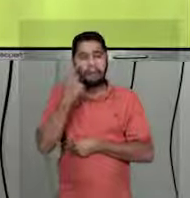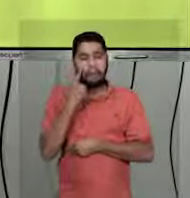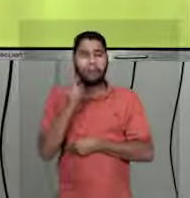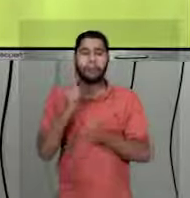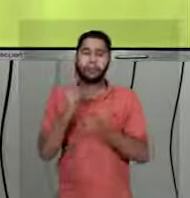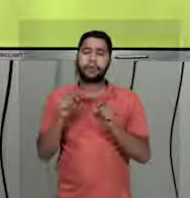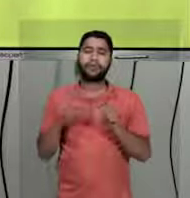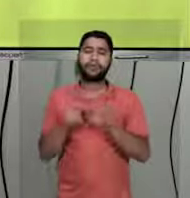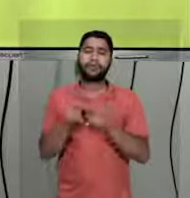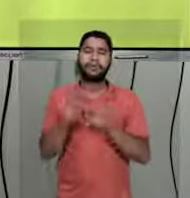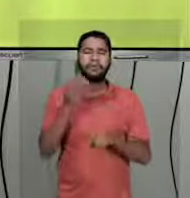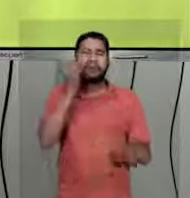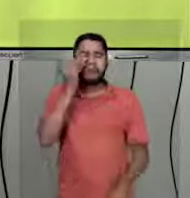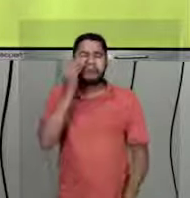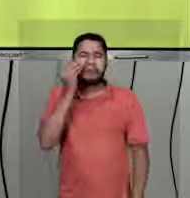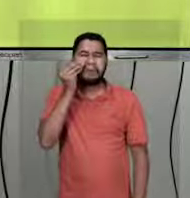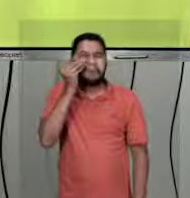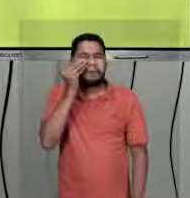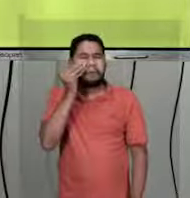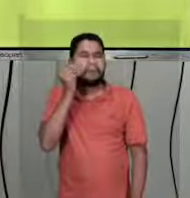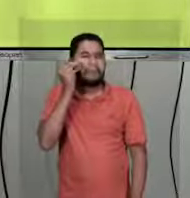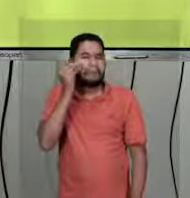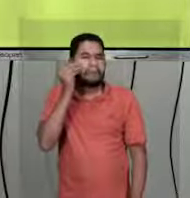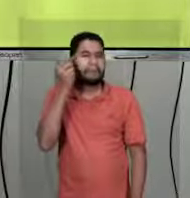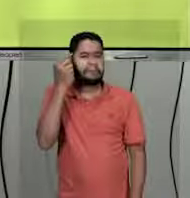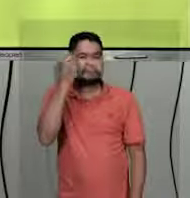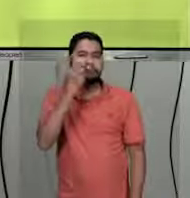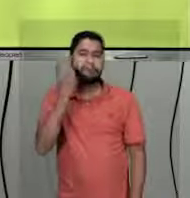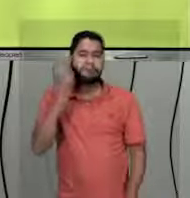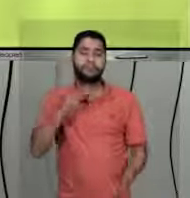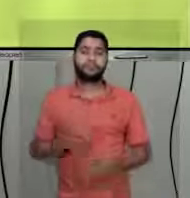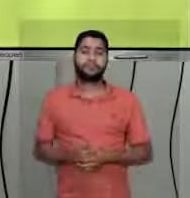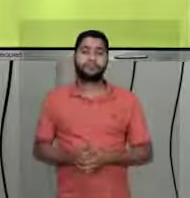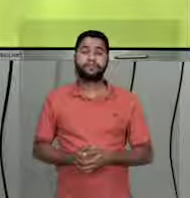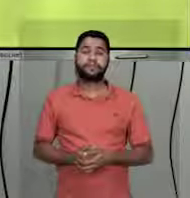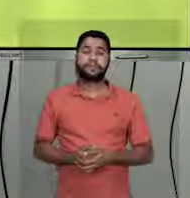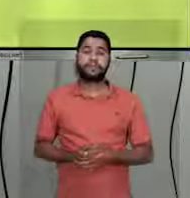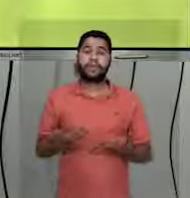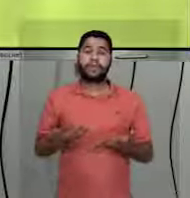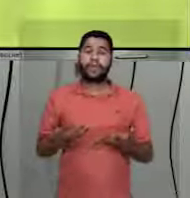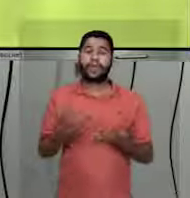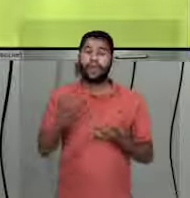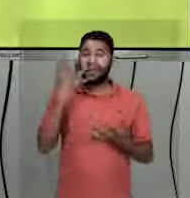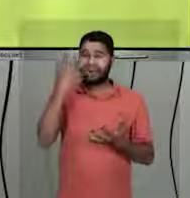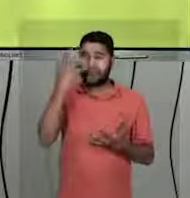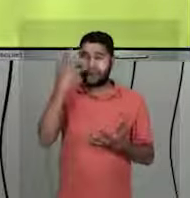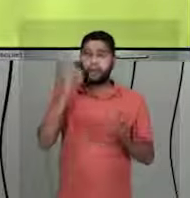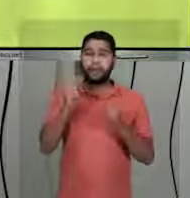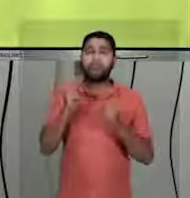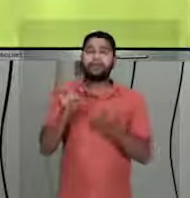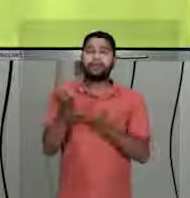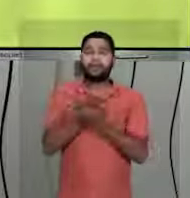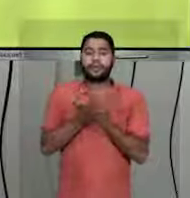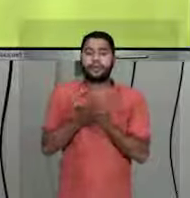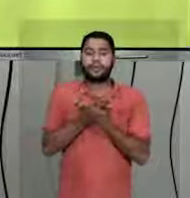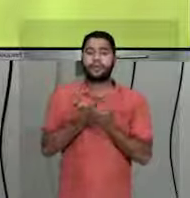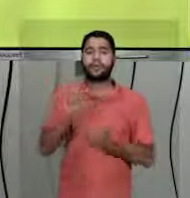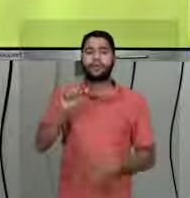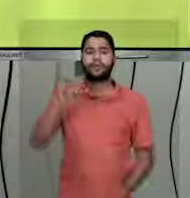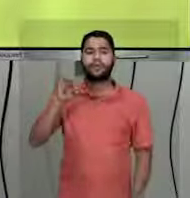ocorrer secreções ou crostas ao redor dos olhos. A conjuntivite alérgica pode ser tratada com anti-histamínico,